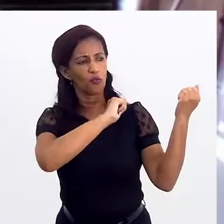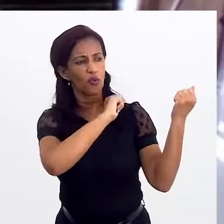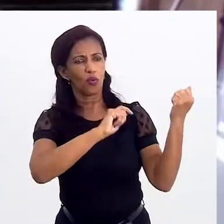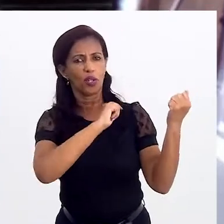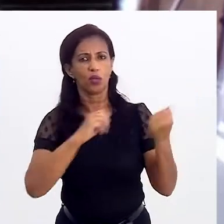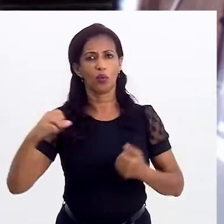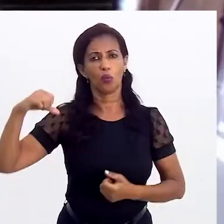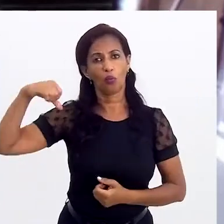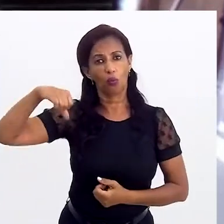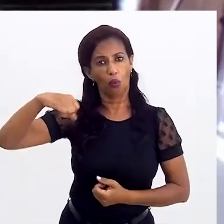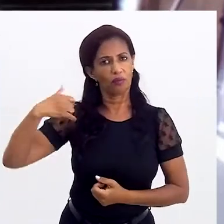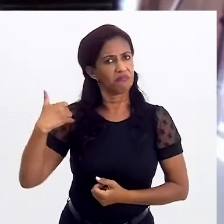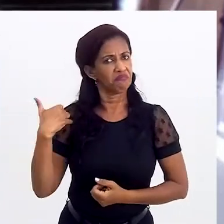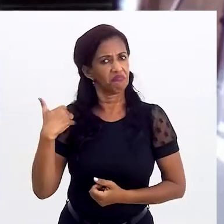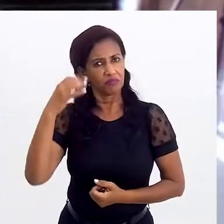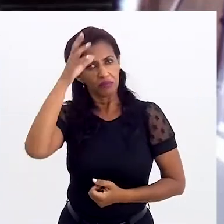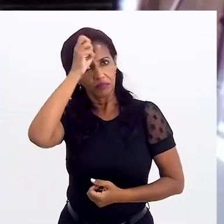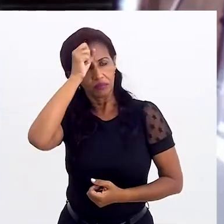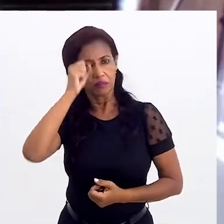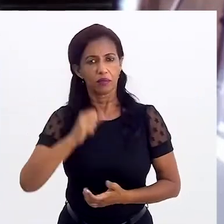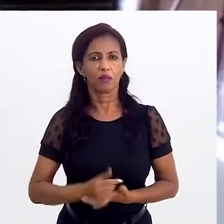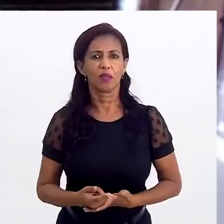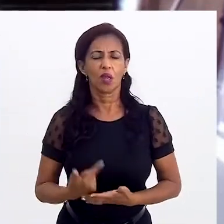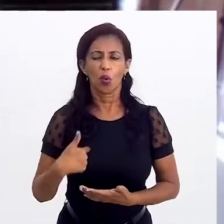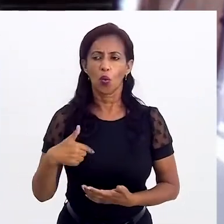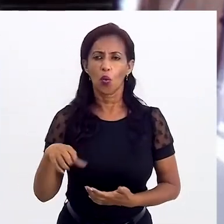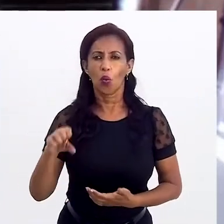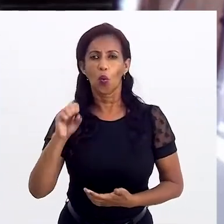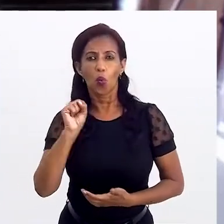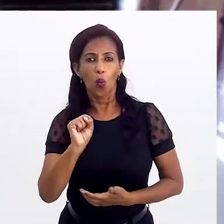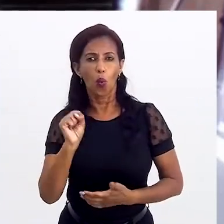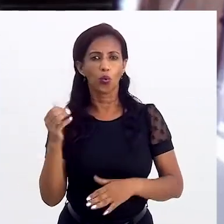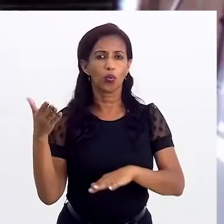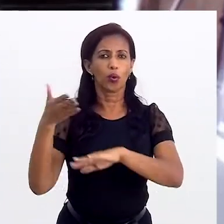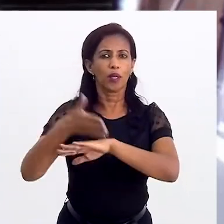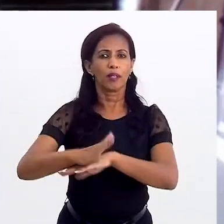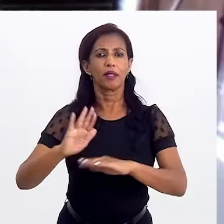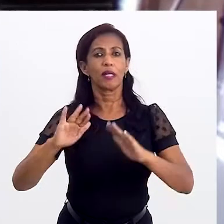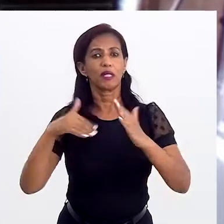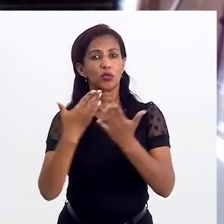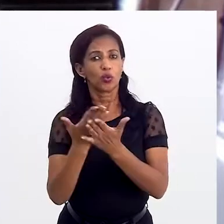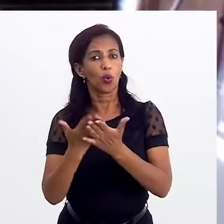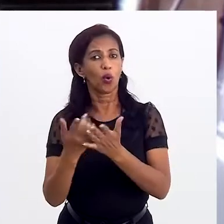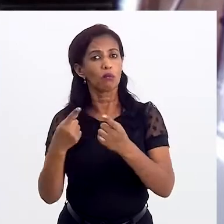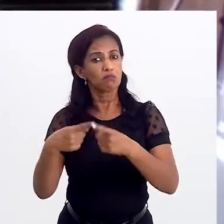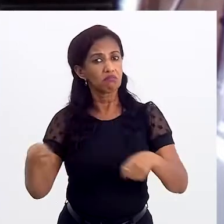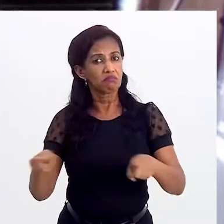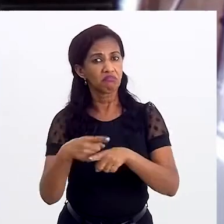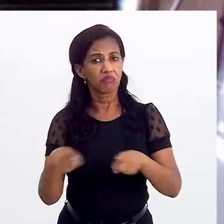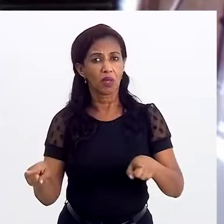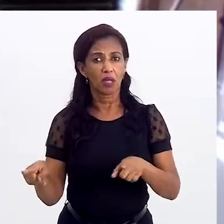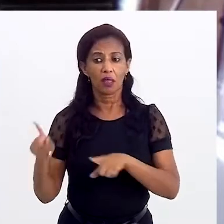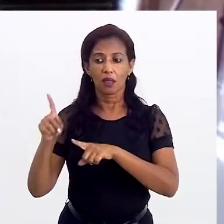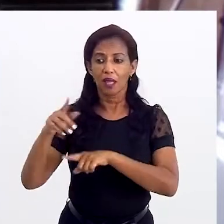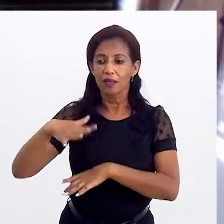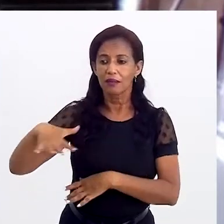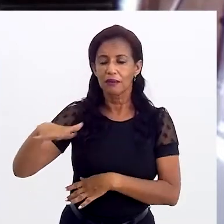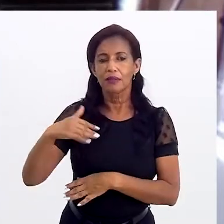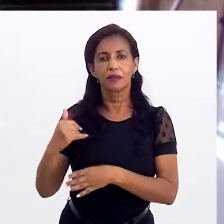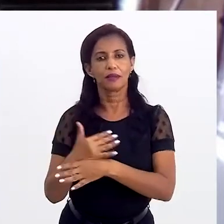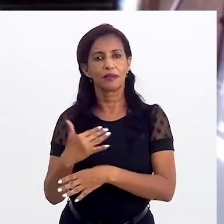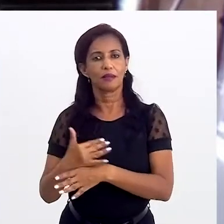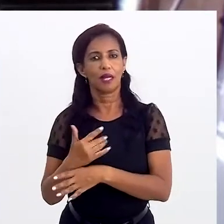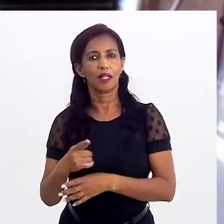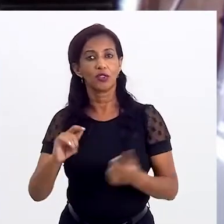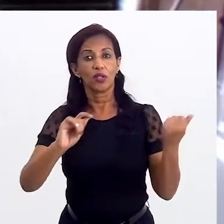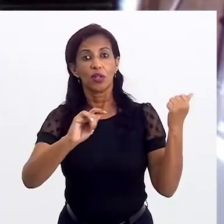violino com 9 anos de idade, teoria e percepção com 8 anos no conservatório da cidade. O